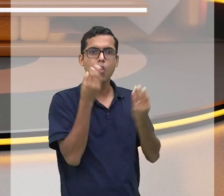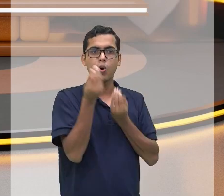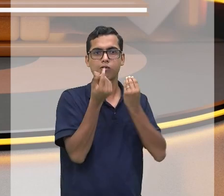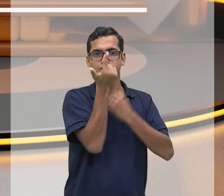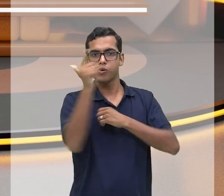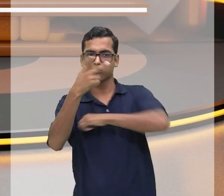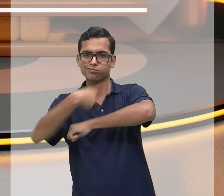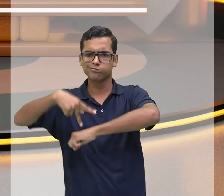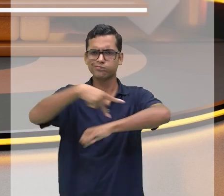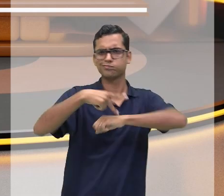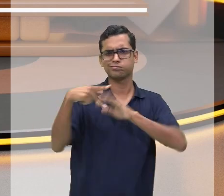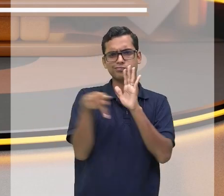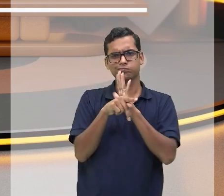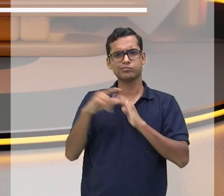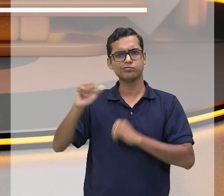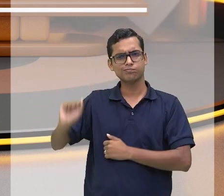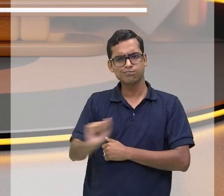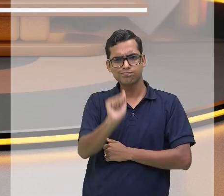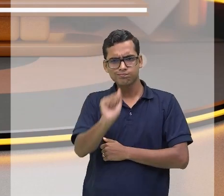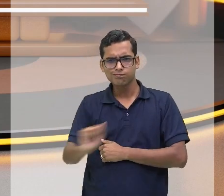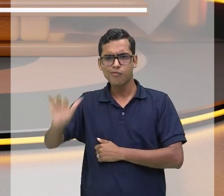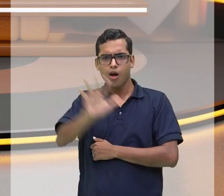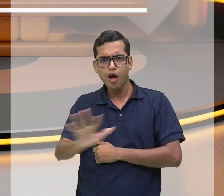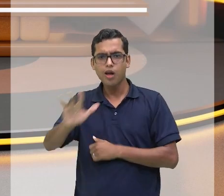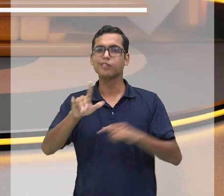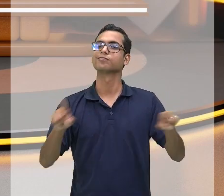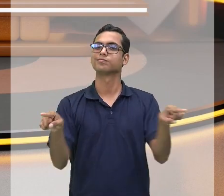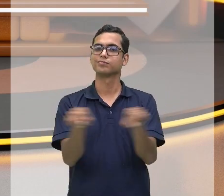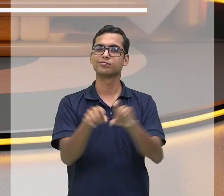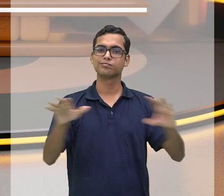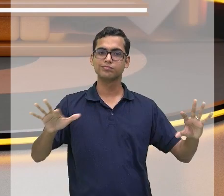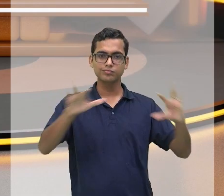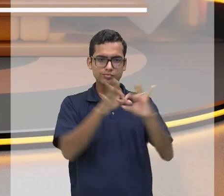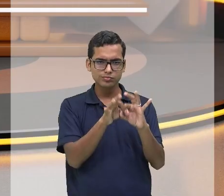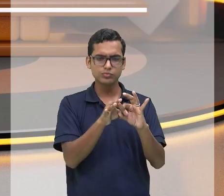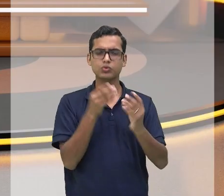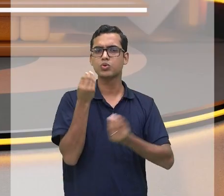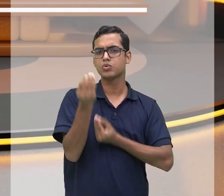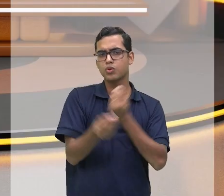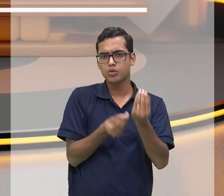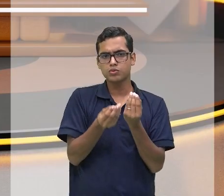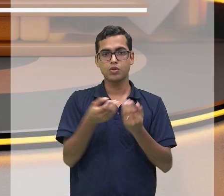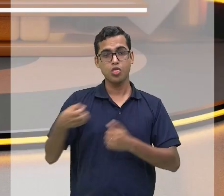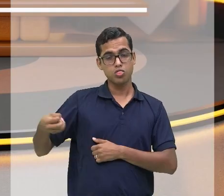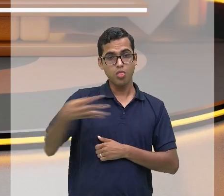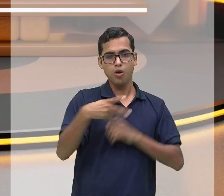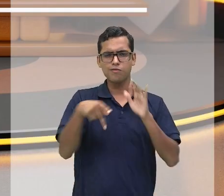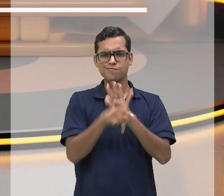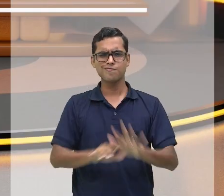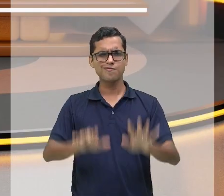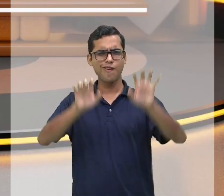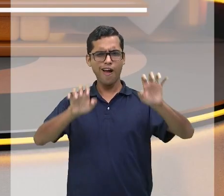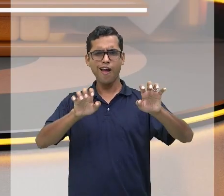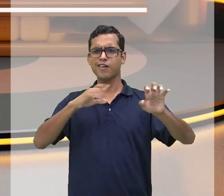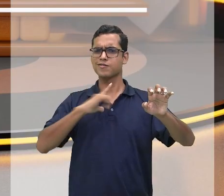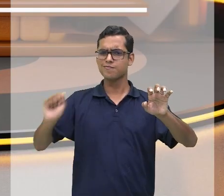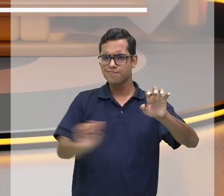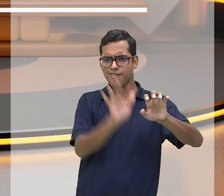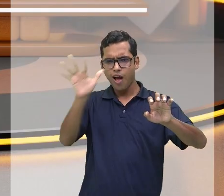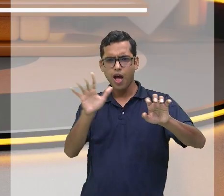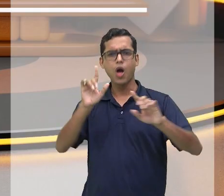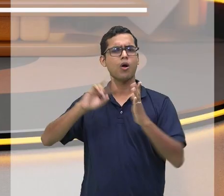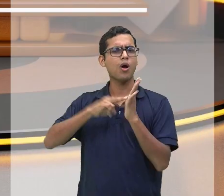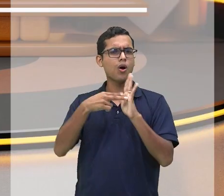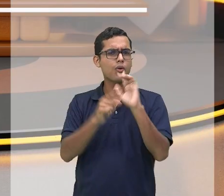países asiáticos acabaram também integrando isso, mas ficaram conhecidos como os novos tigres